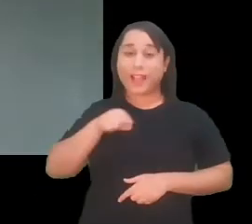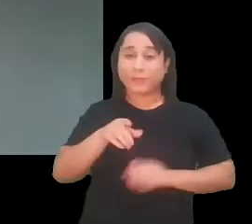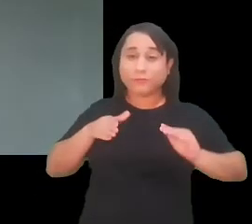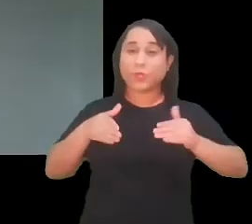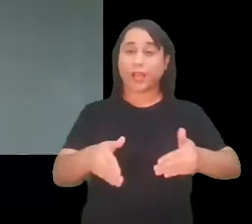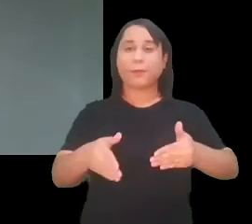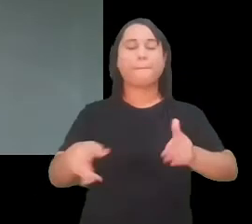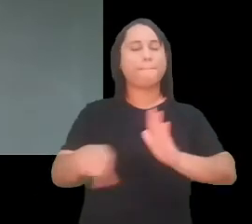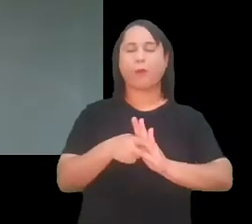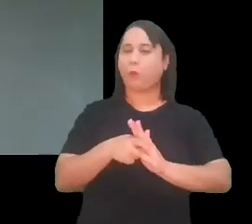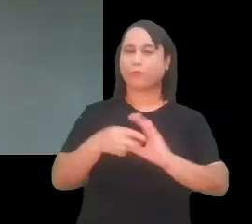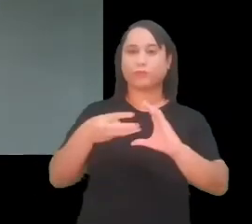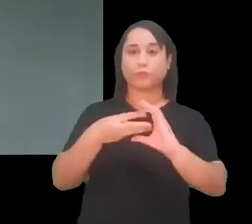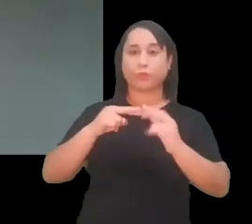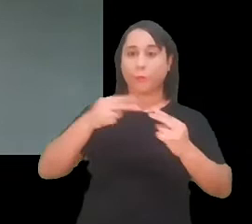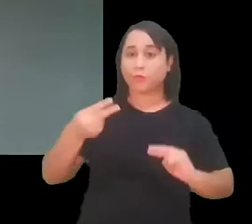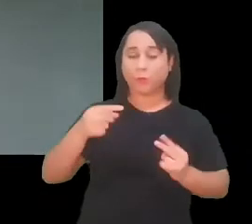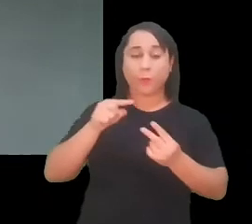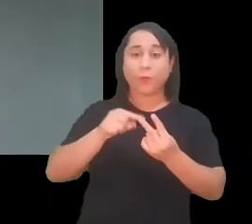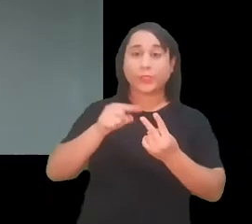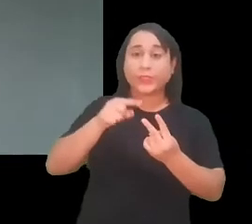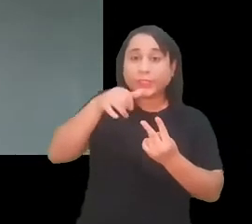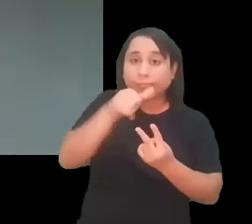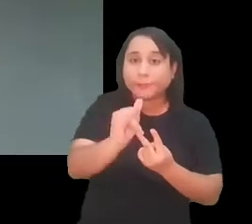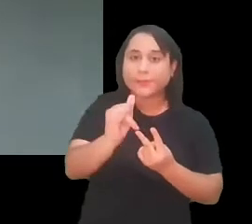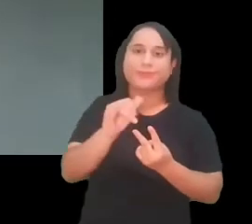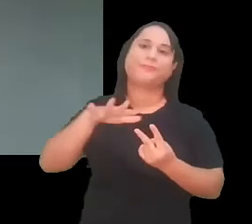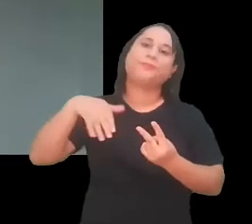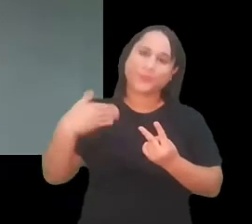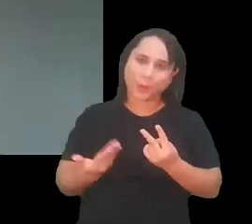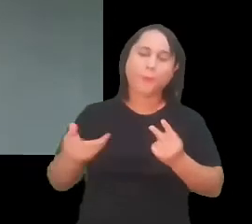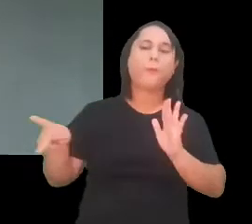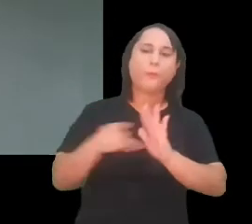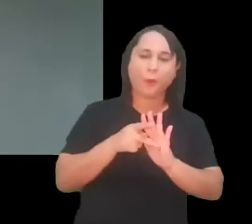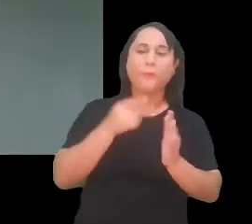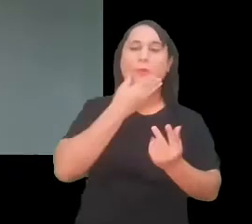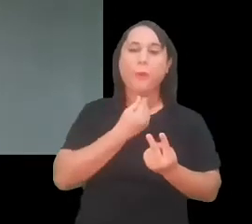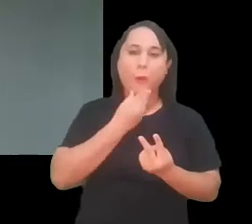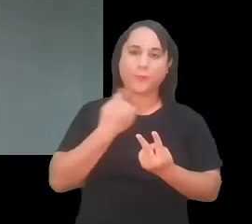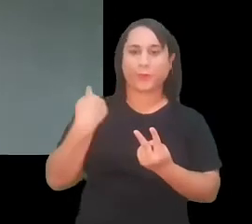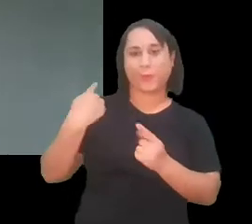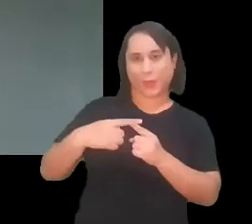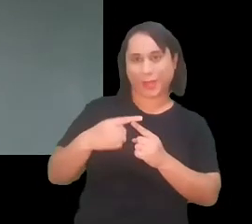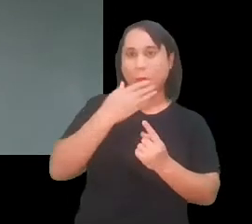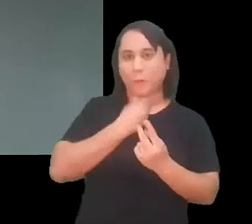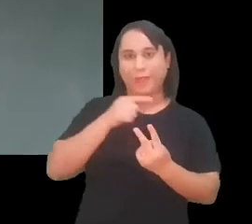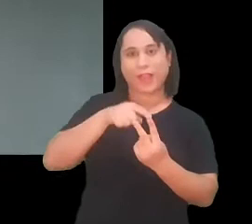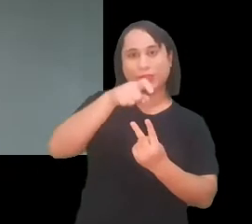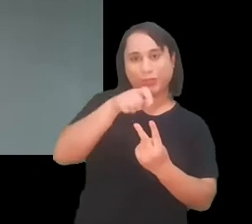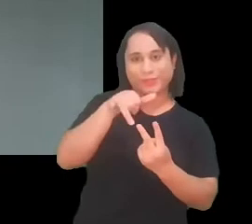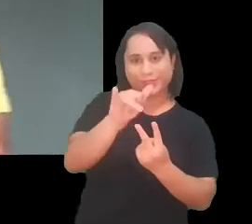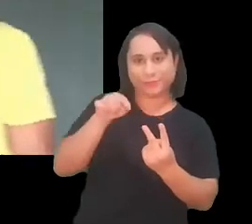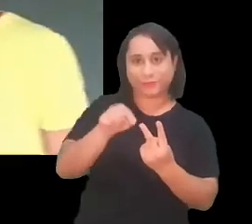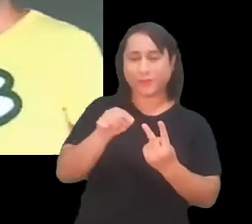cromossomo Y, beleza? Portanto, ela é restrita ao sexo masculino. Massa.